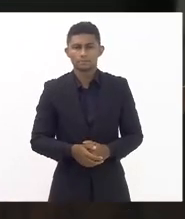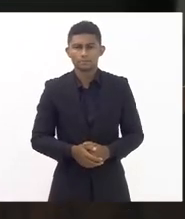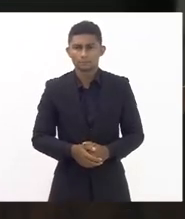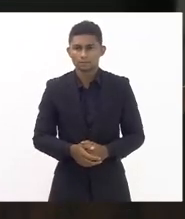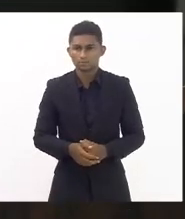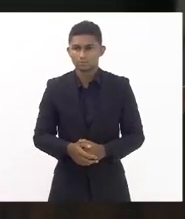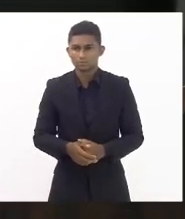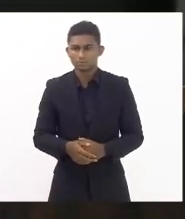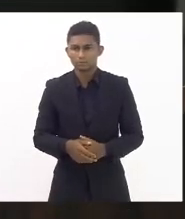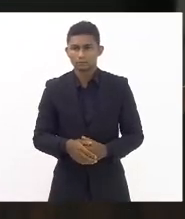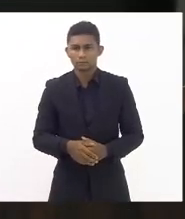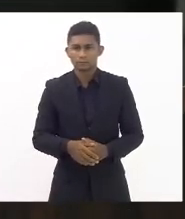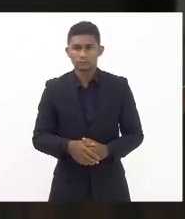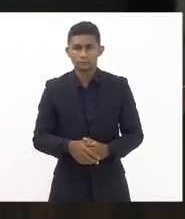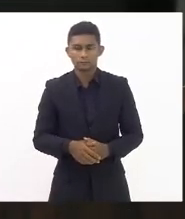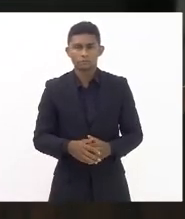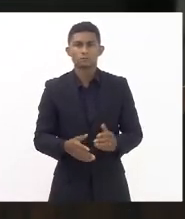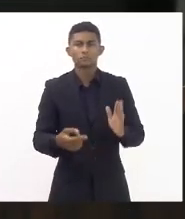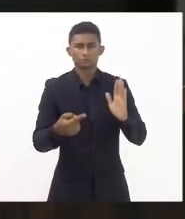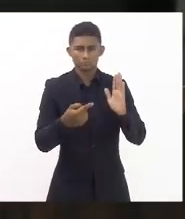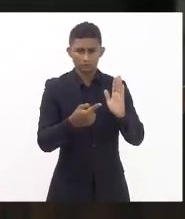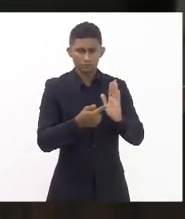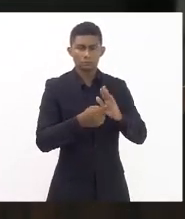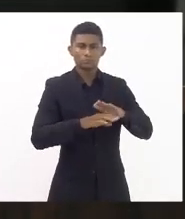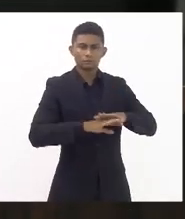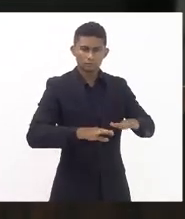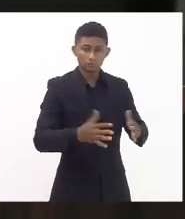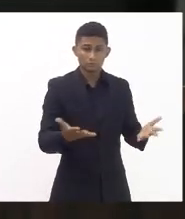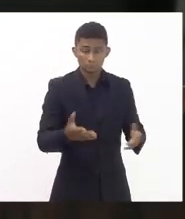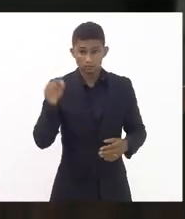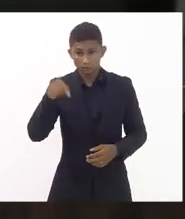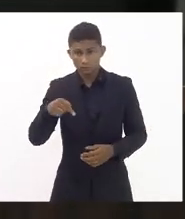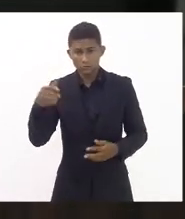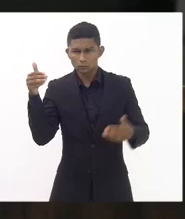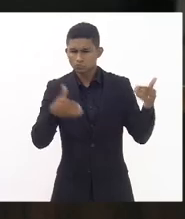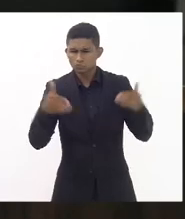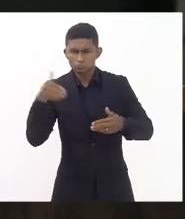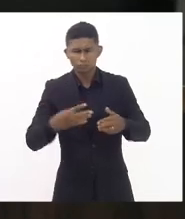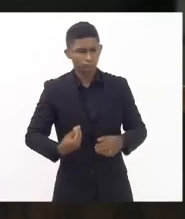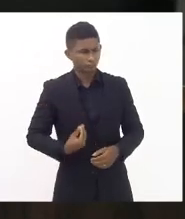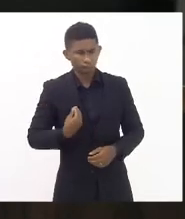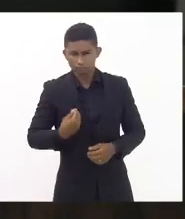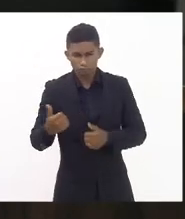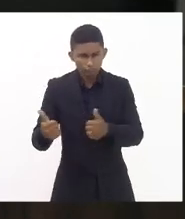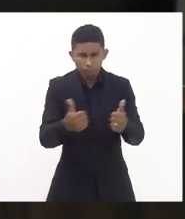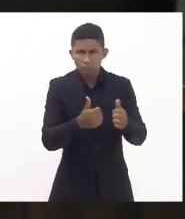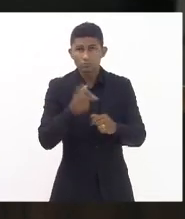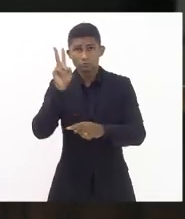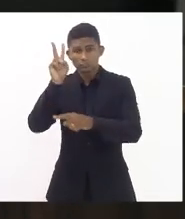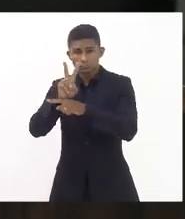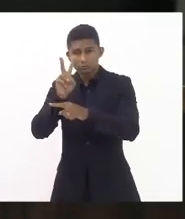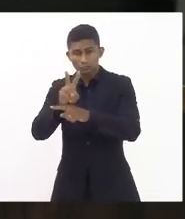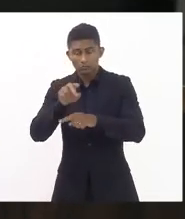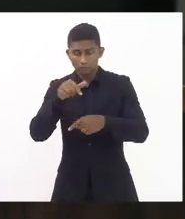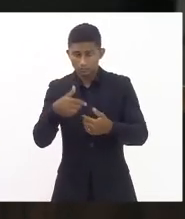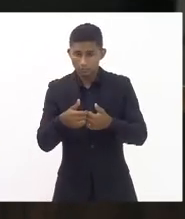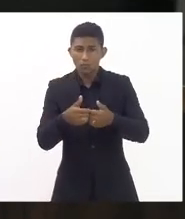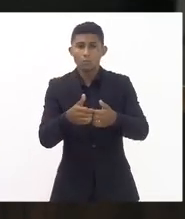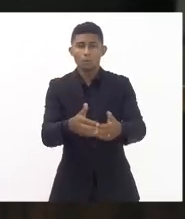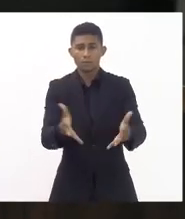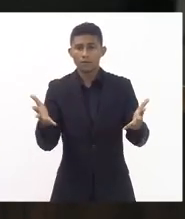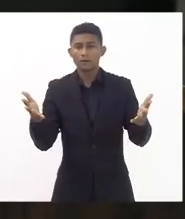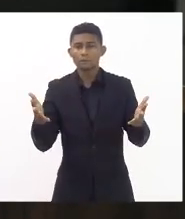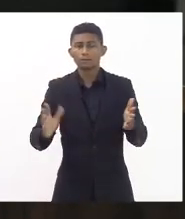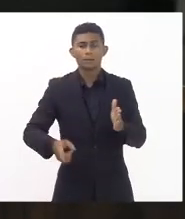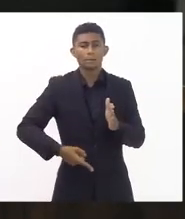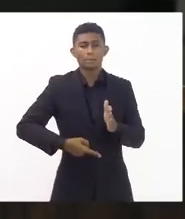Nada mais a tratar, a ordem do dia está encerrada. Havendo número legal sobre a proteção de Deus, iniciamos os nossos trabalhos. Está aberta a